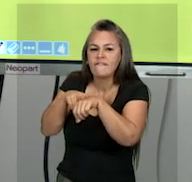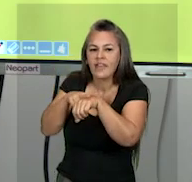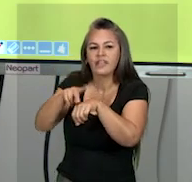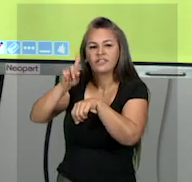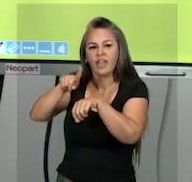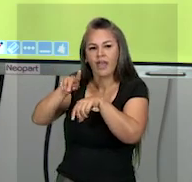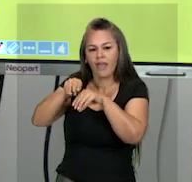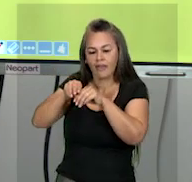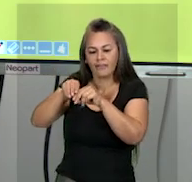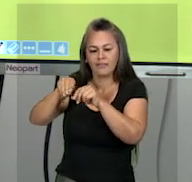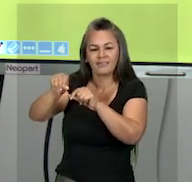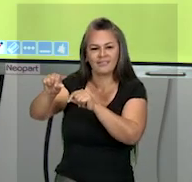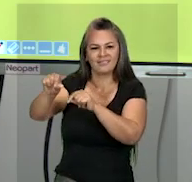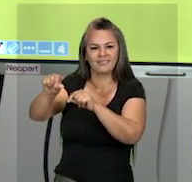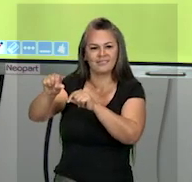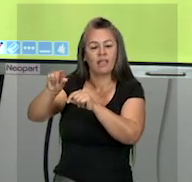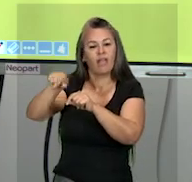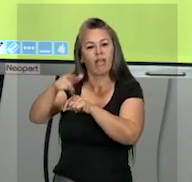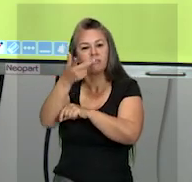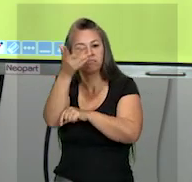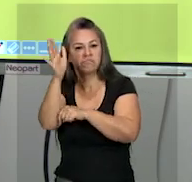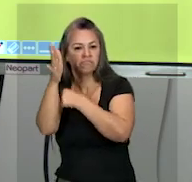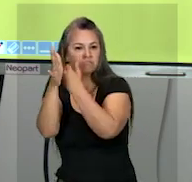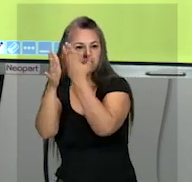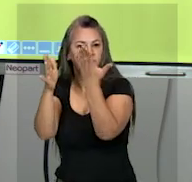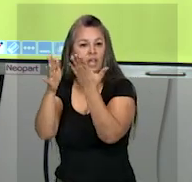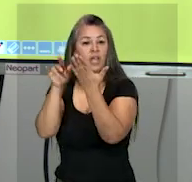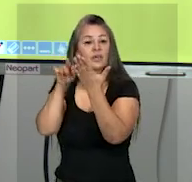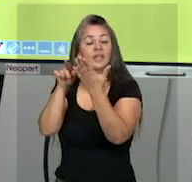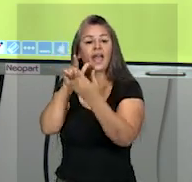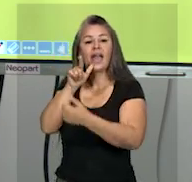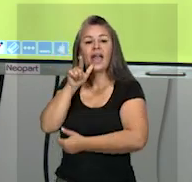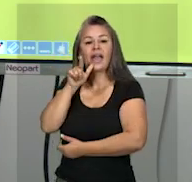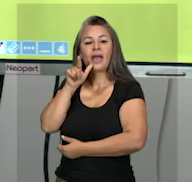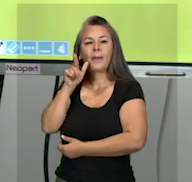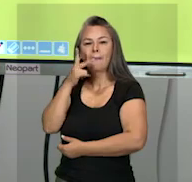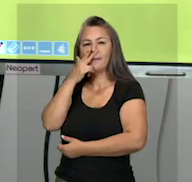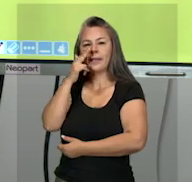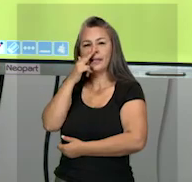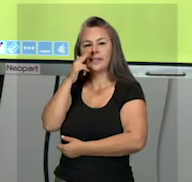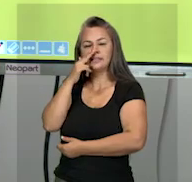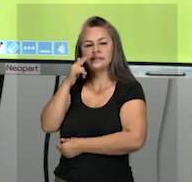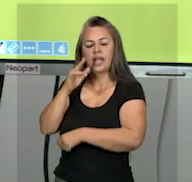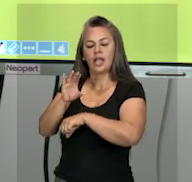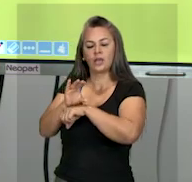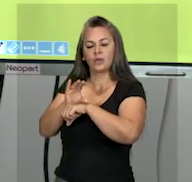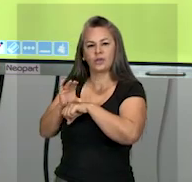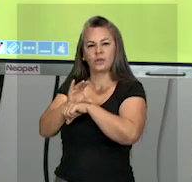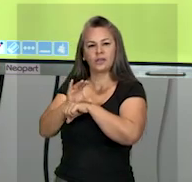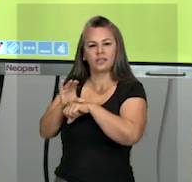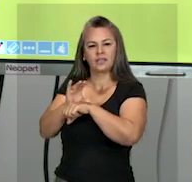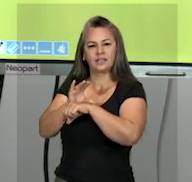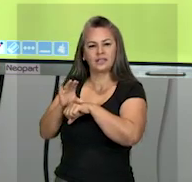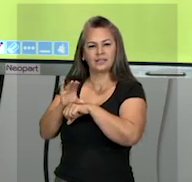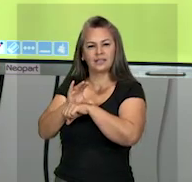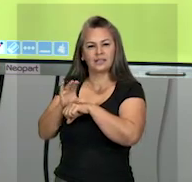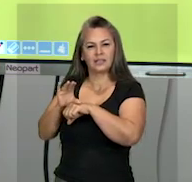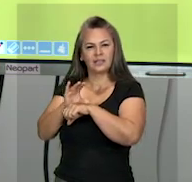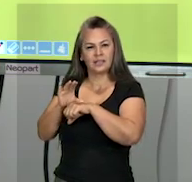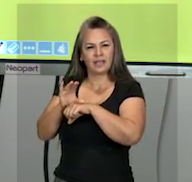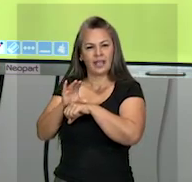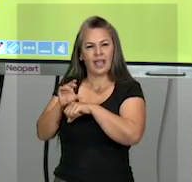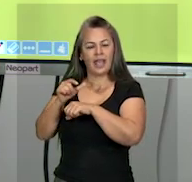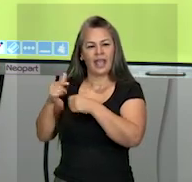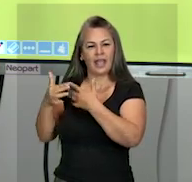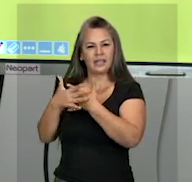vegetação, seja vegetação nativa, seja plantação, e o que tem um aspecto mais cinza é referente às aglomerações